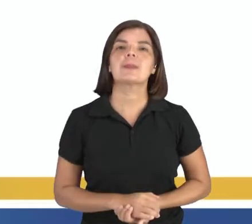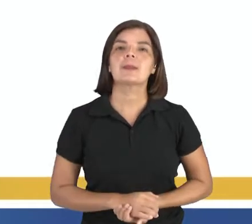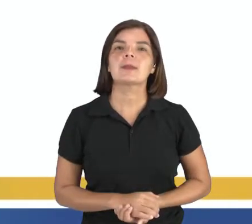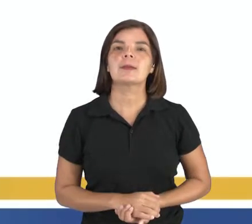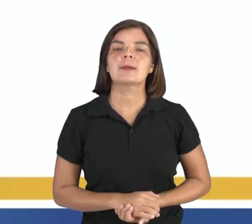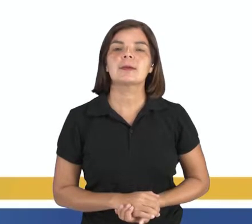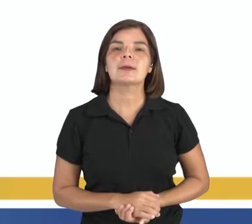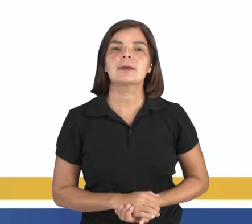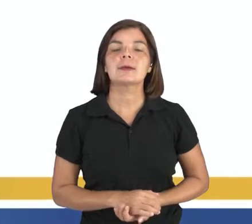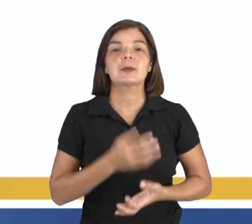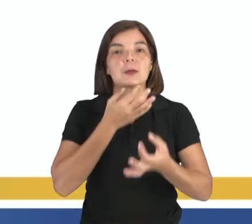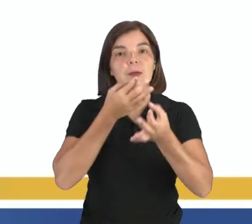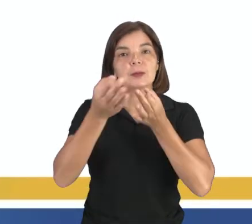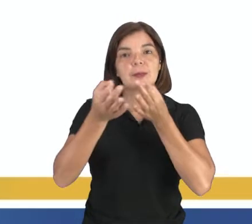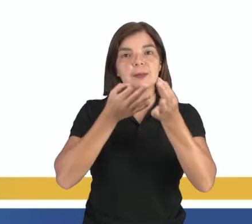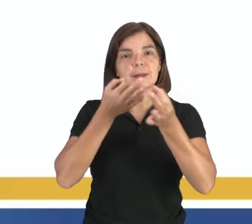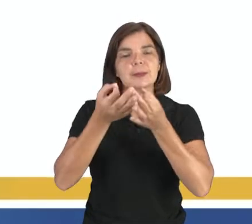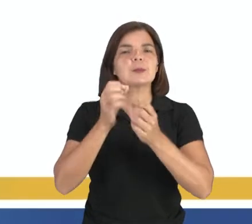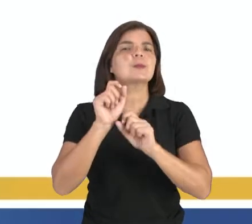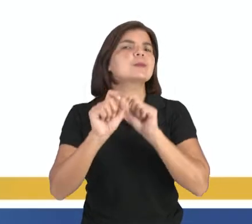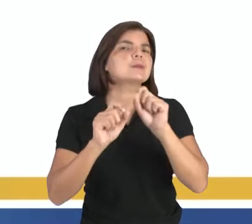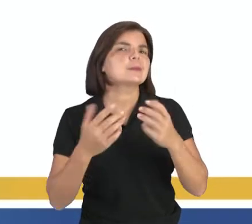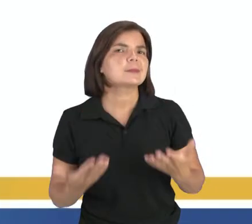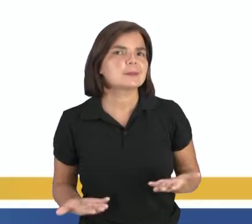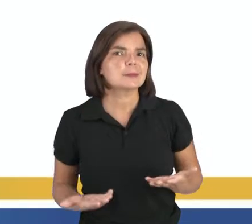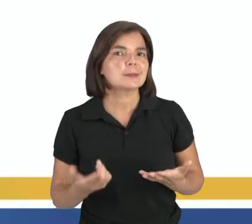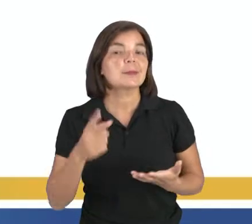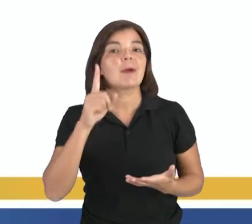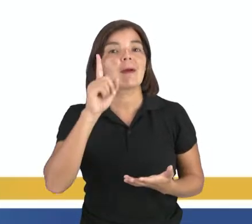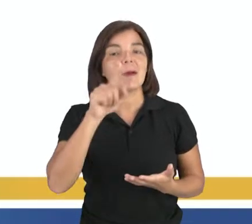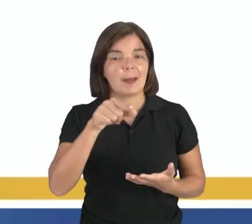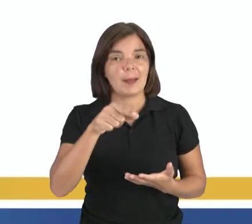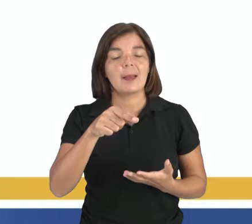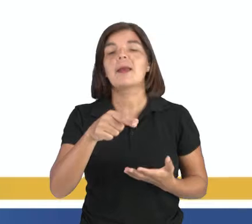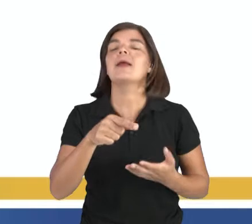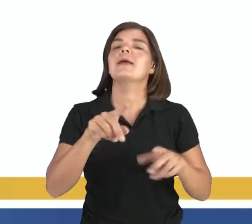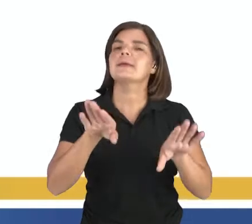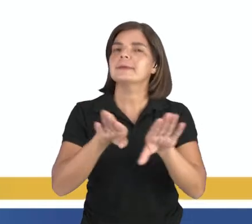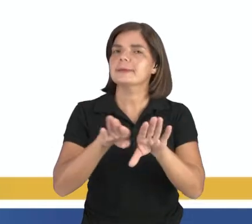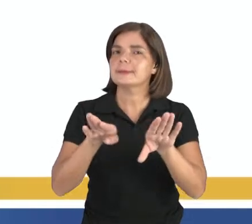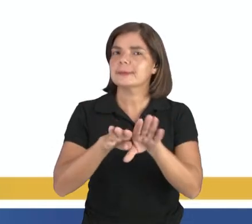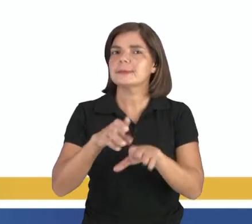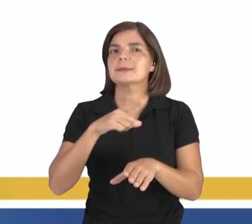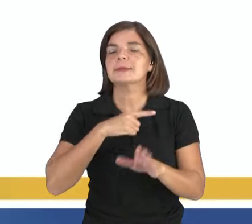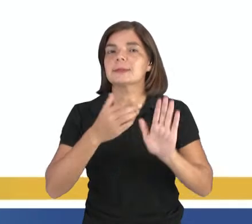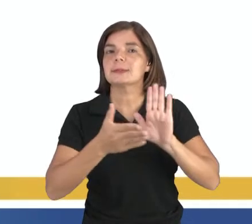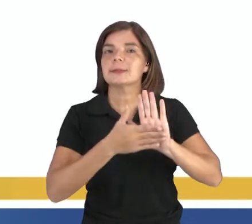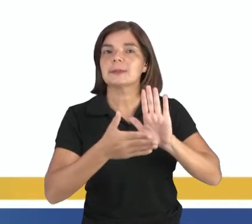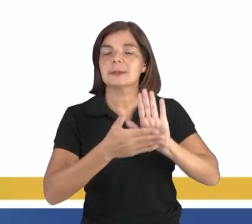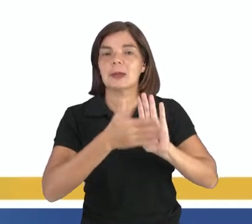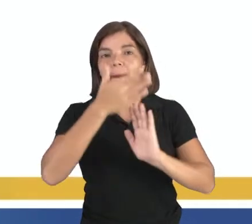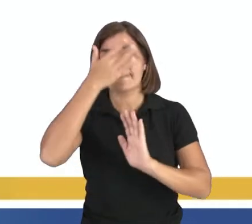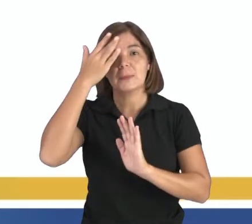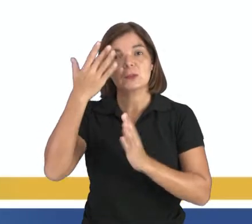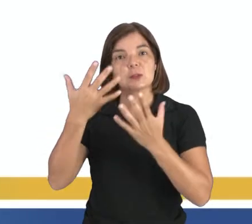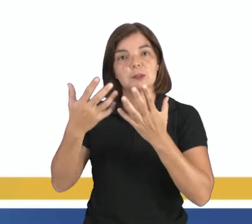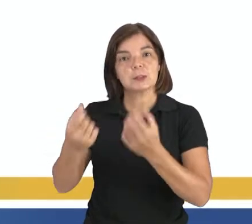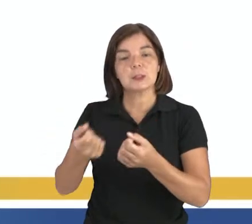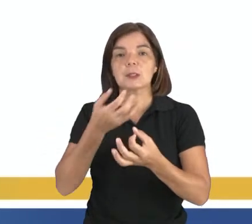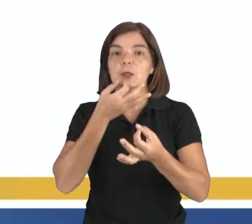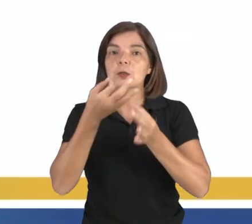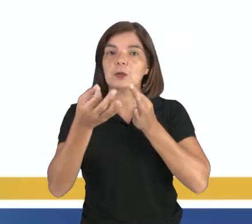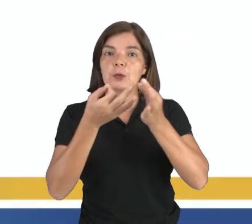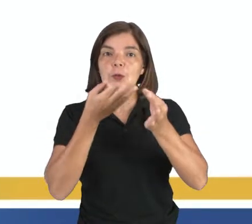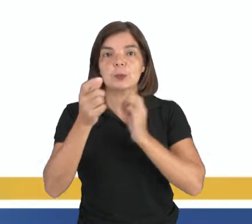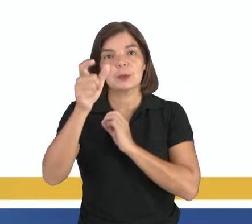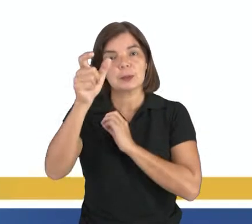Então, a argumentação, o que seria isso? É um recurso, né, que tem como propósito convencer alguém para